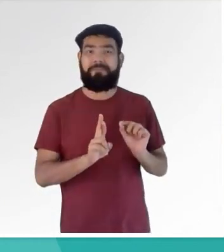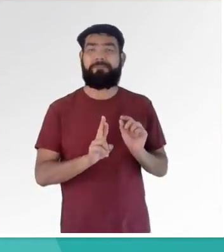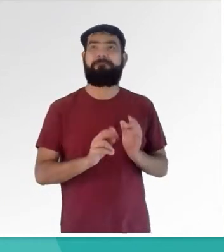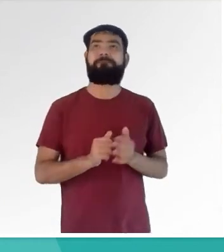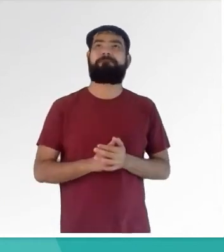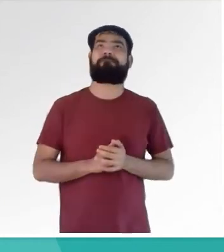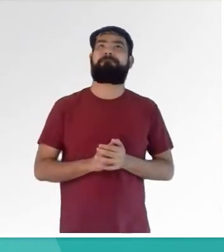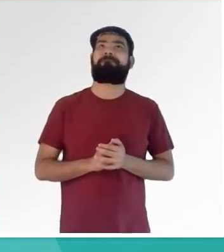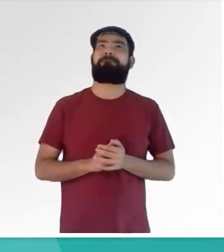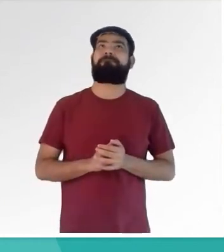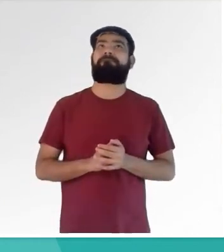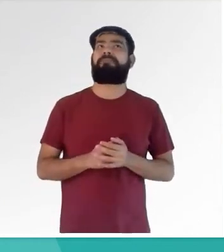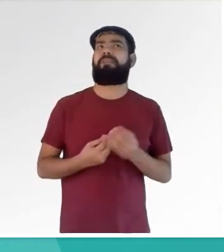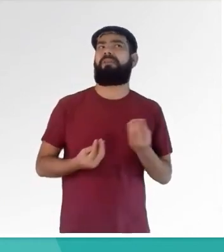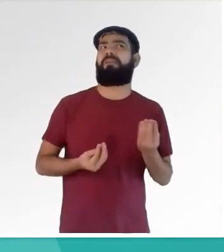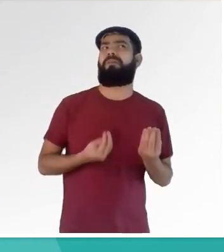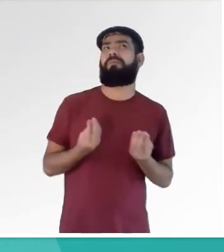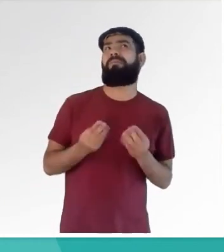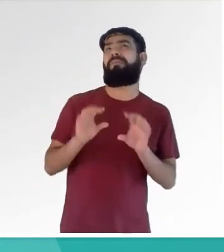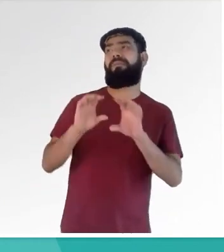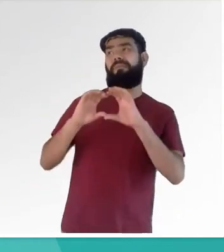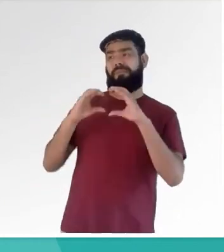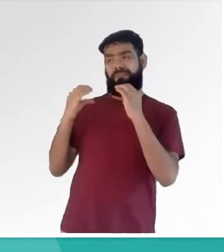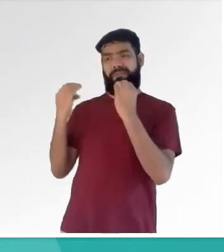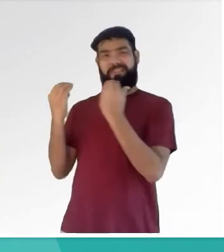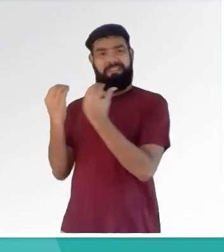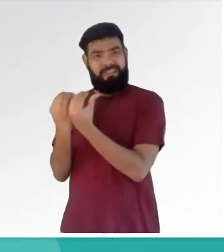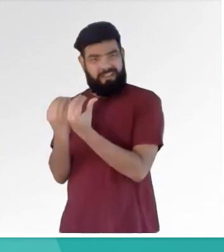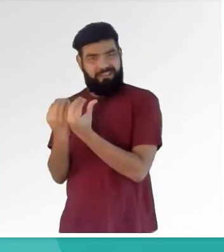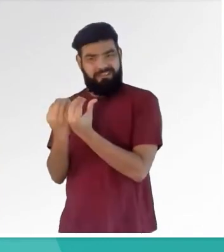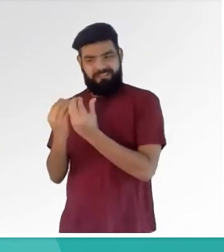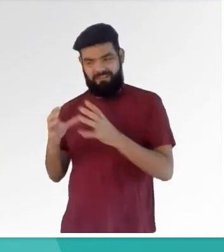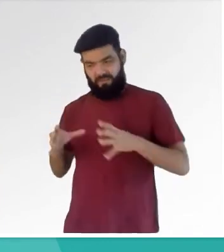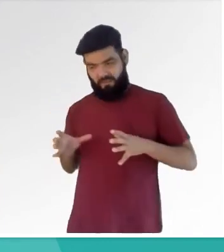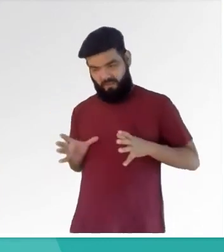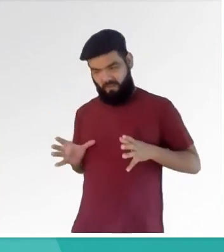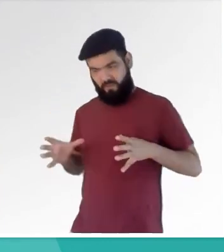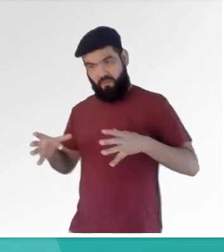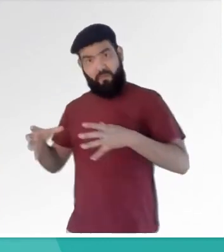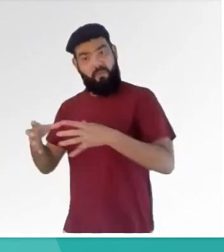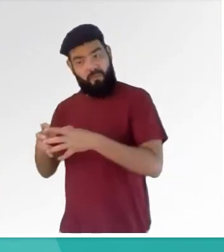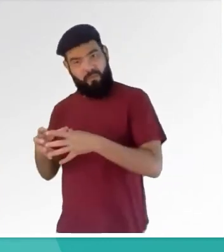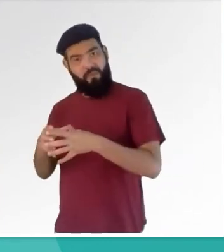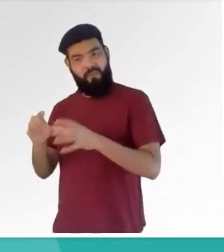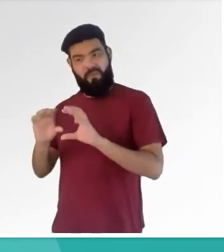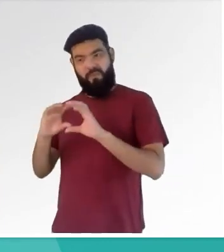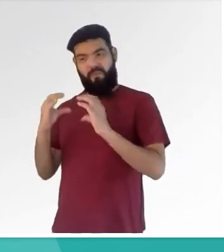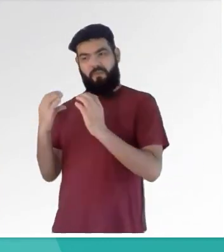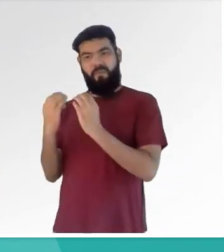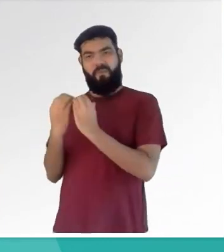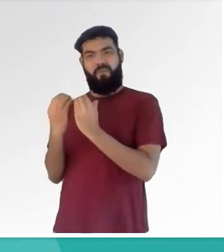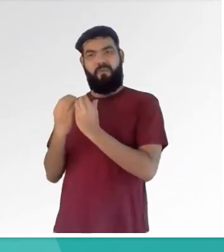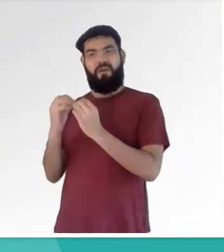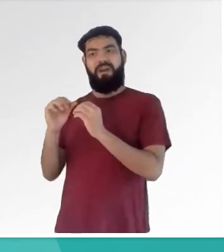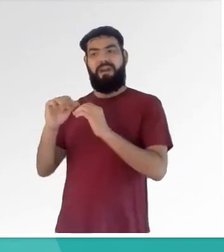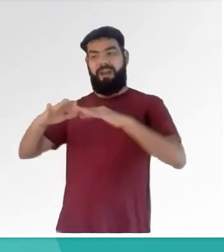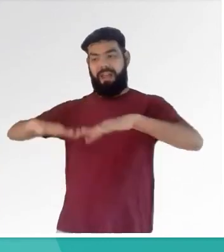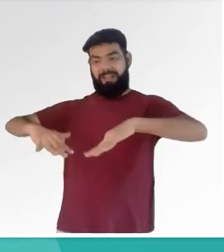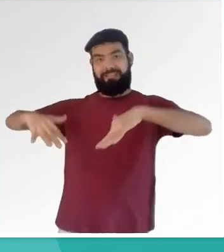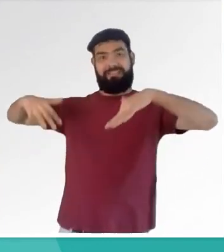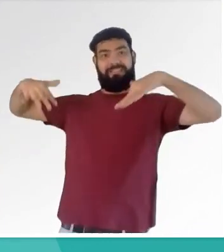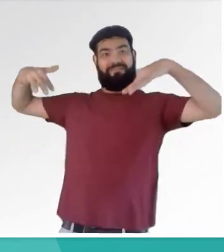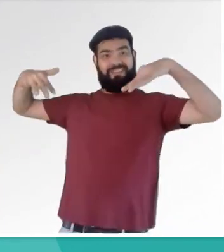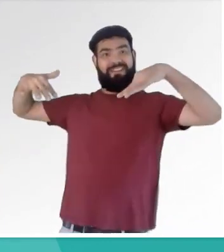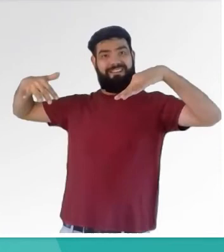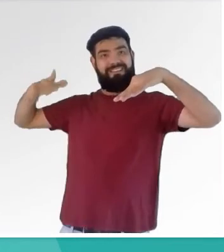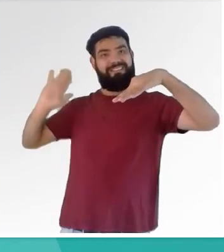forma comunidade. Ela forma uma congregação, né? Ela forma uma assembleia de fiéis,